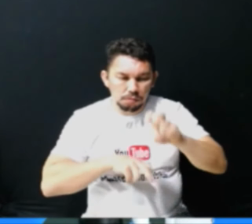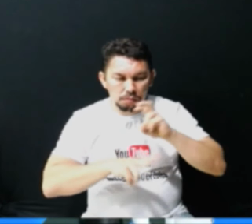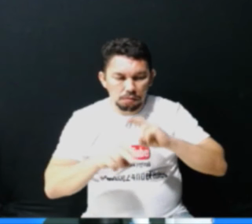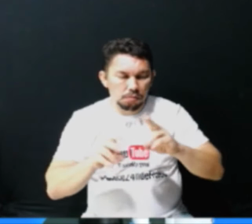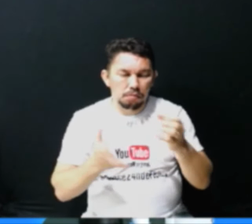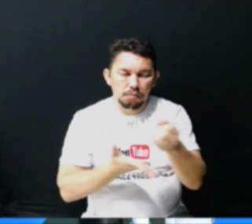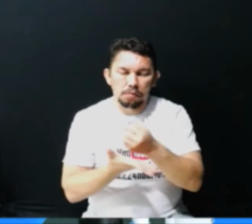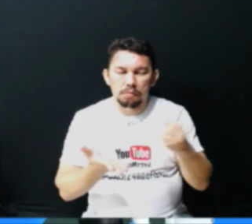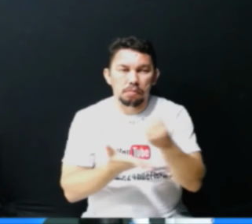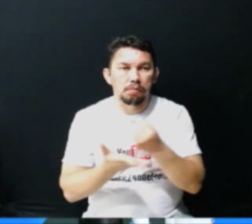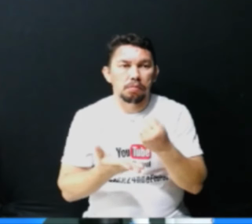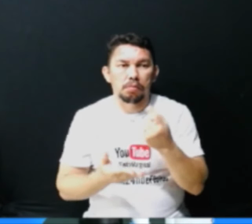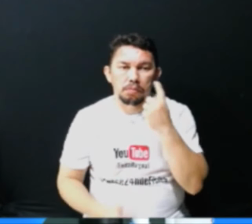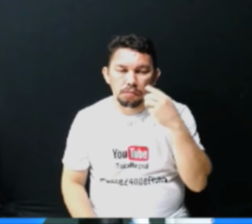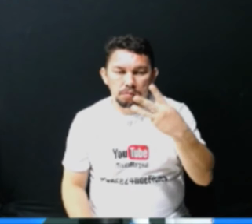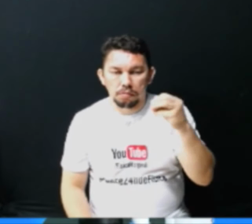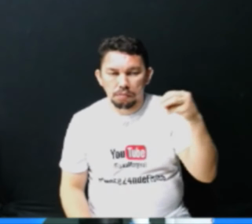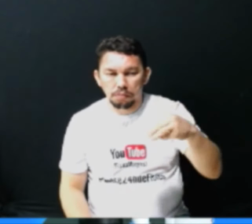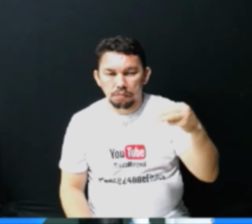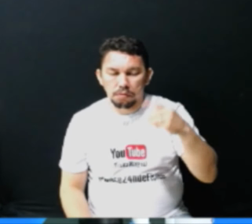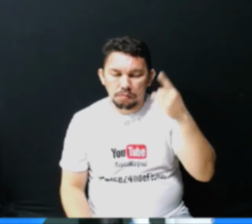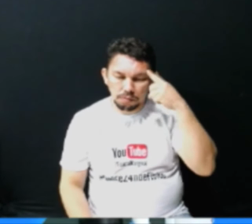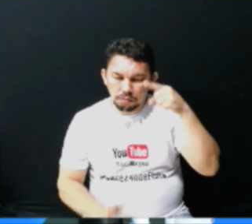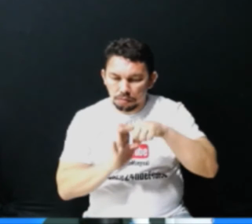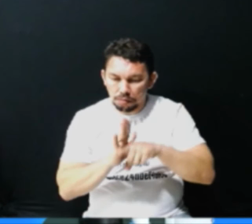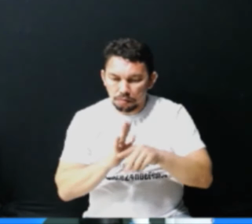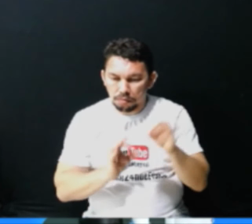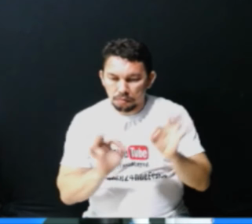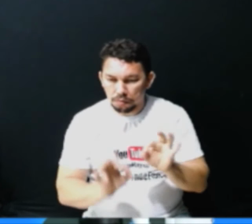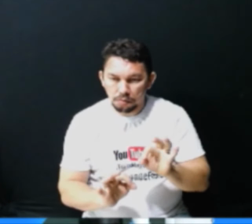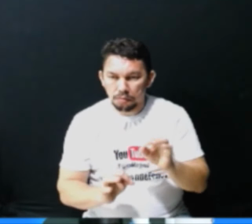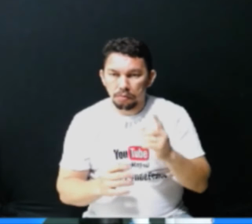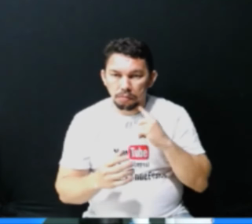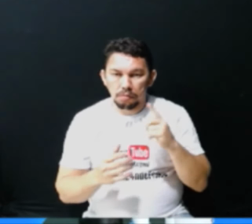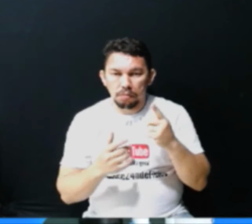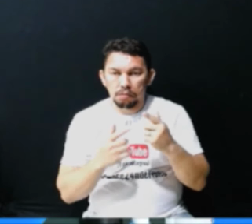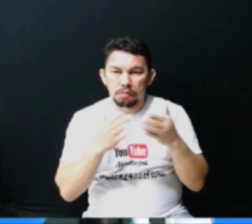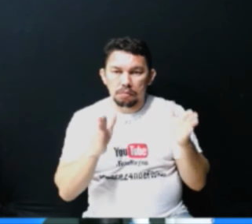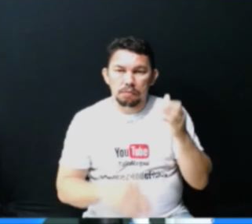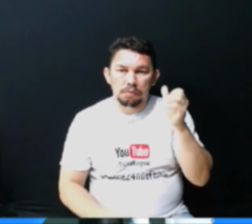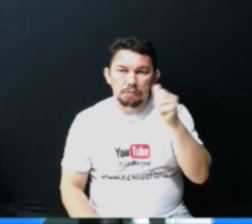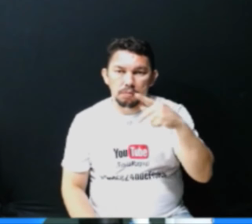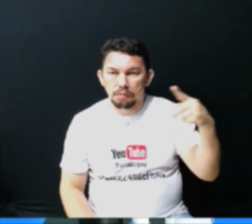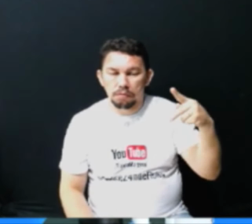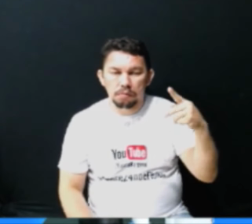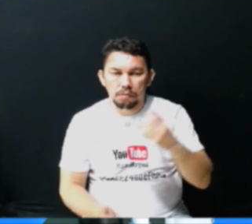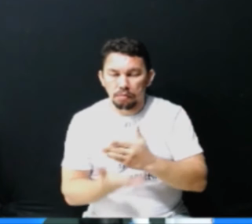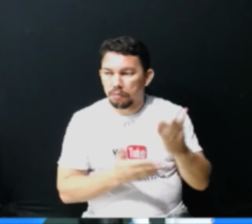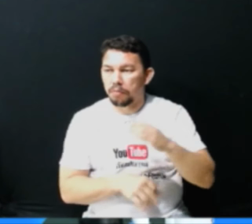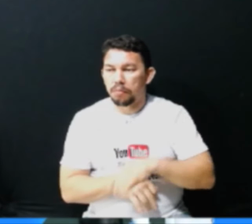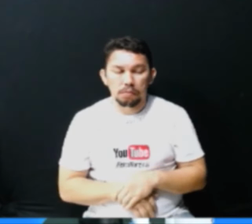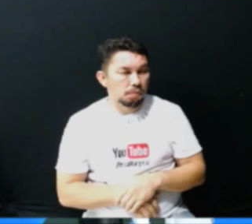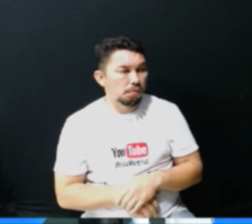os meus 30 minutos, foi isso que eu programei aqui. Mas se quiser que eu abra outro aplicativo, eu abro também. A gente continua conversando aqui. Meu amigo, fique